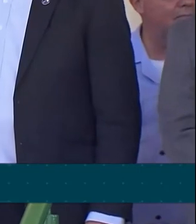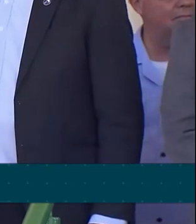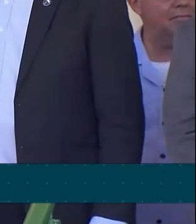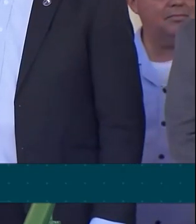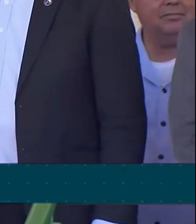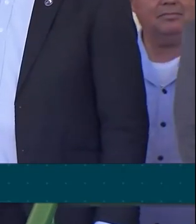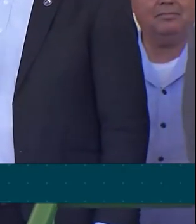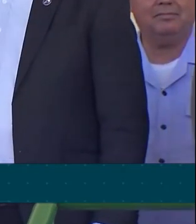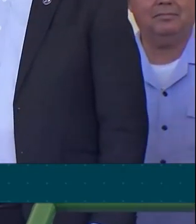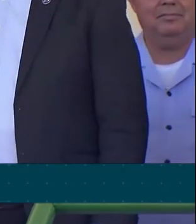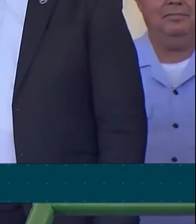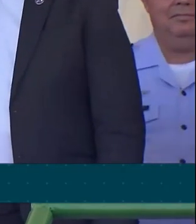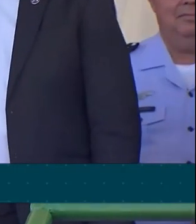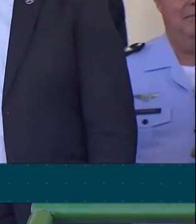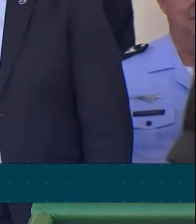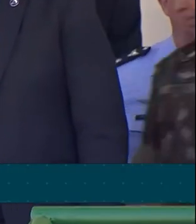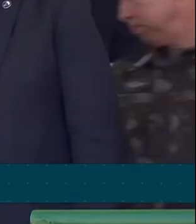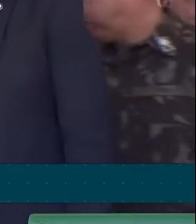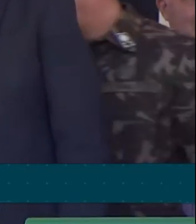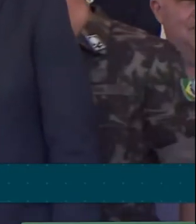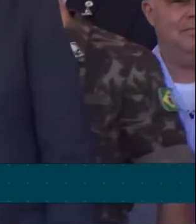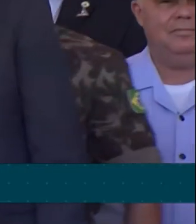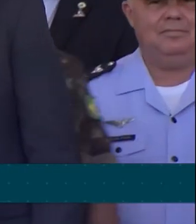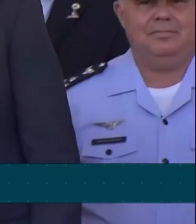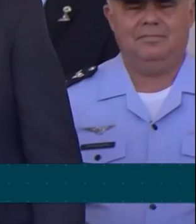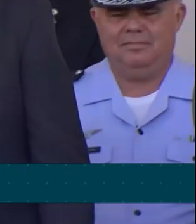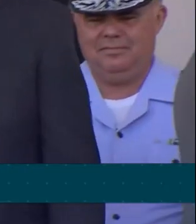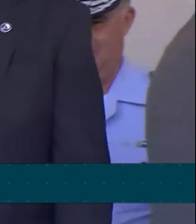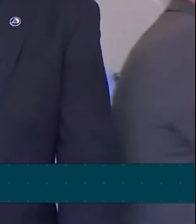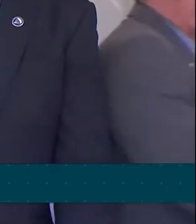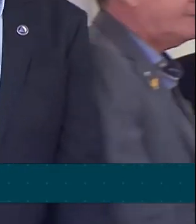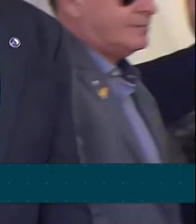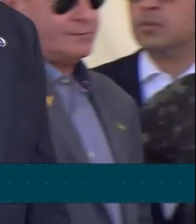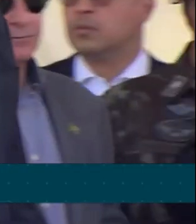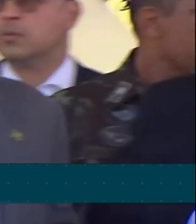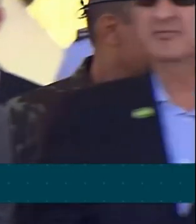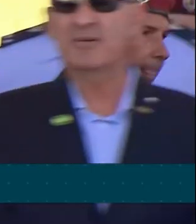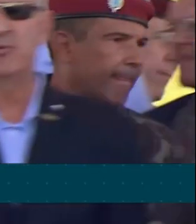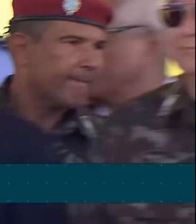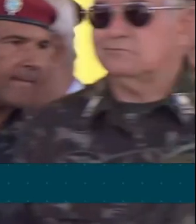O presidente da República fará uso da palavra.